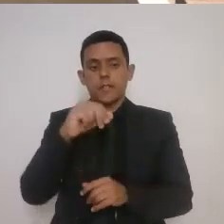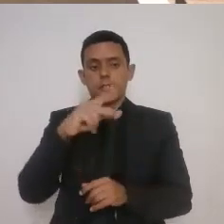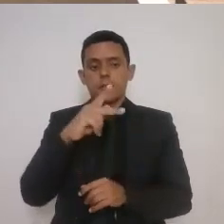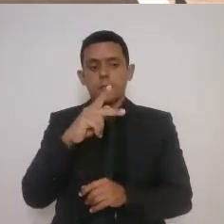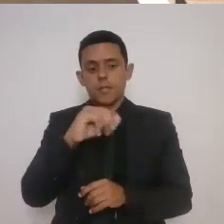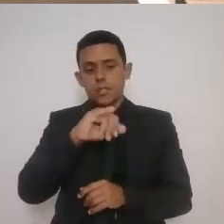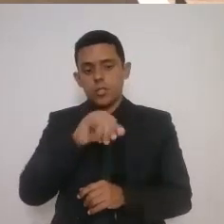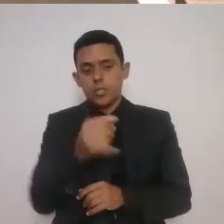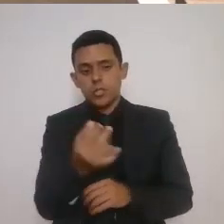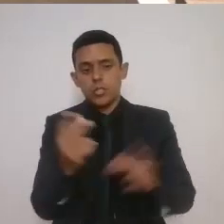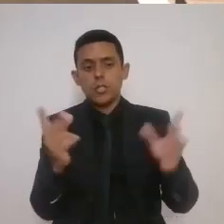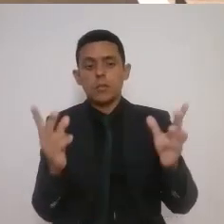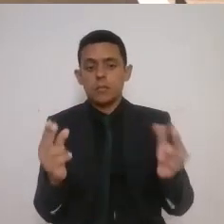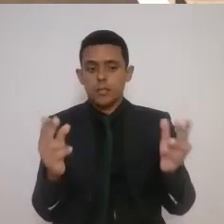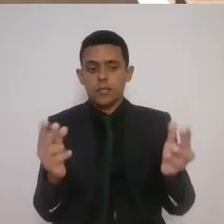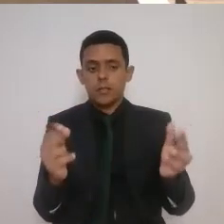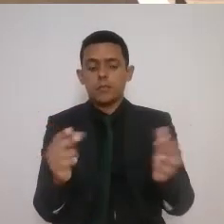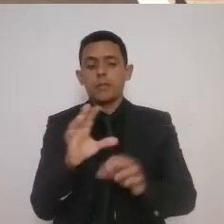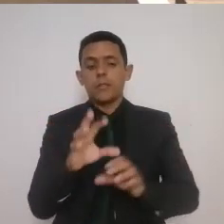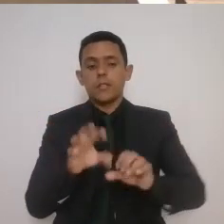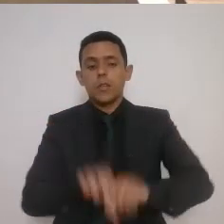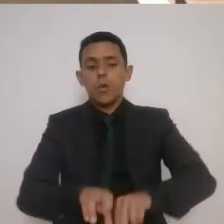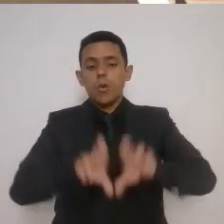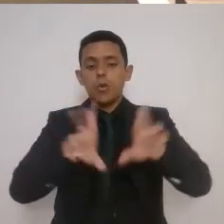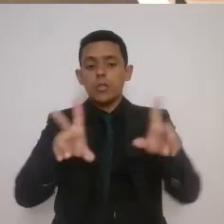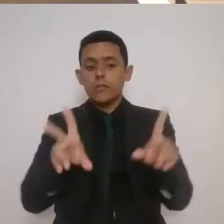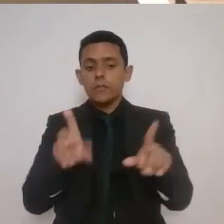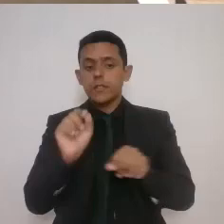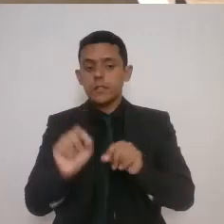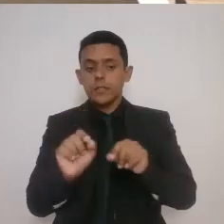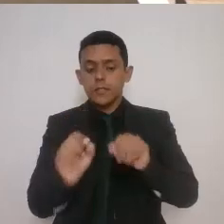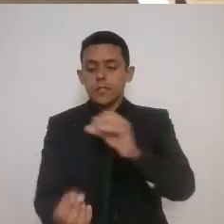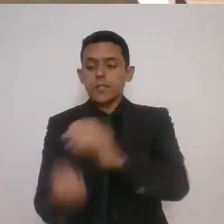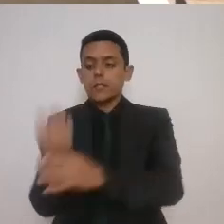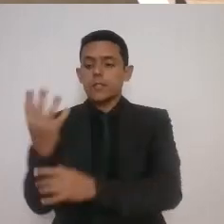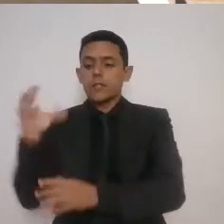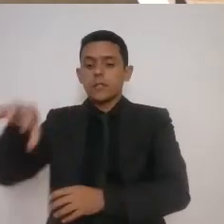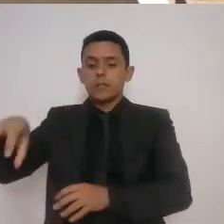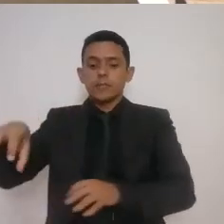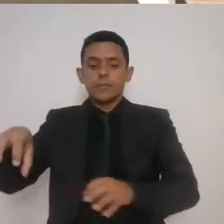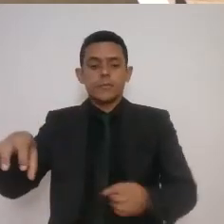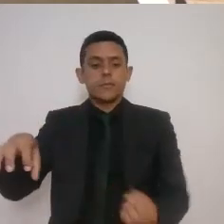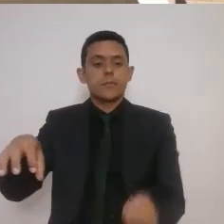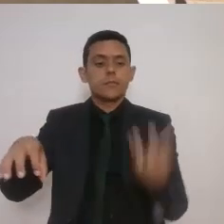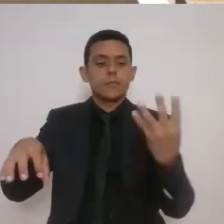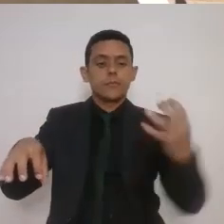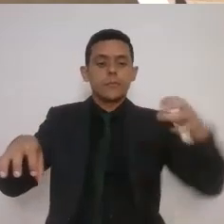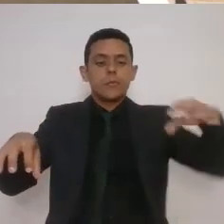mesmo. O que muda, à medida que vai abrindo filial, vai sorrindo controle.